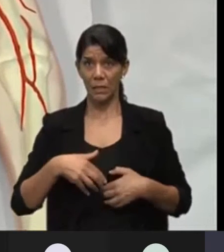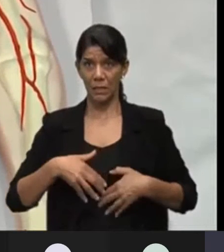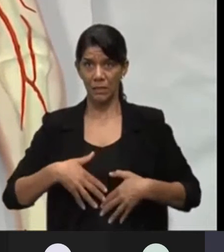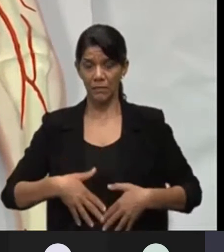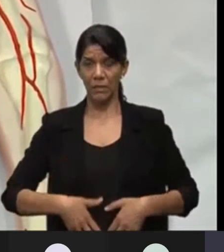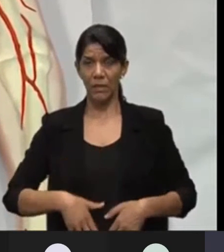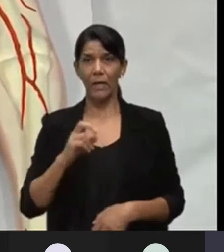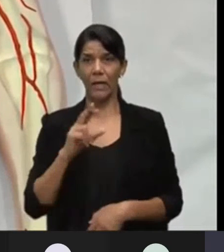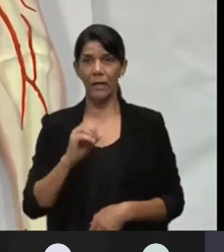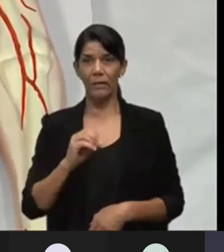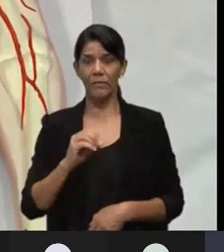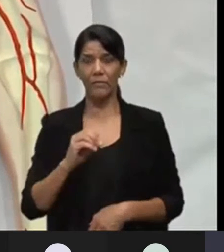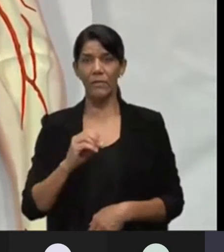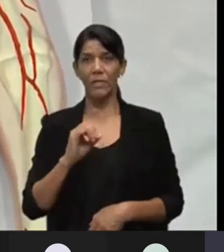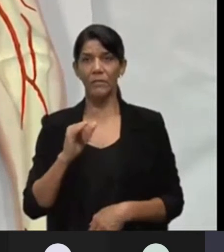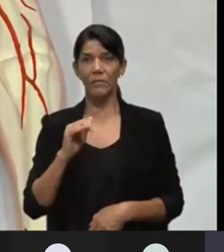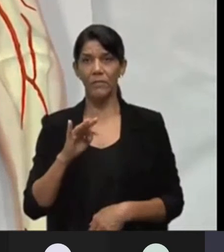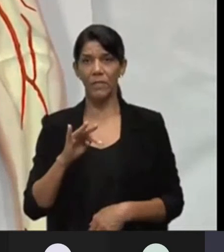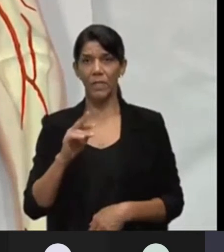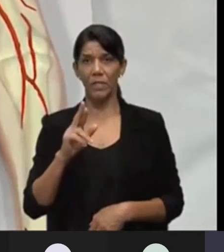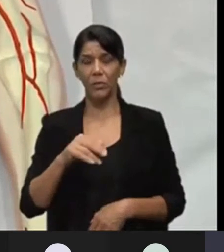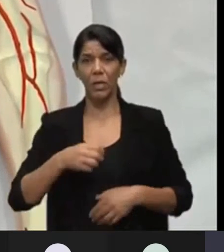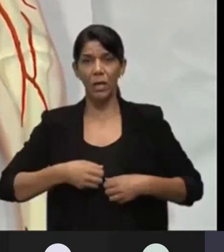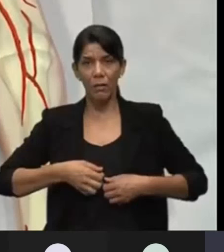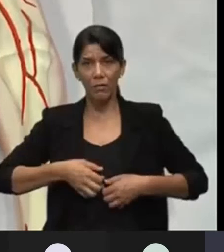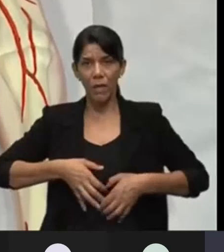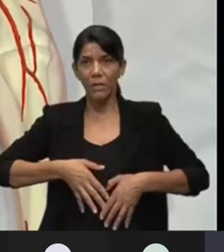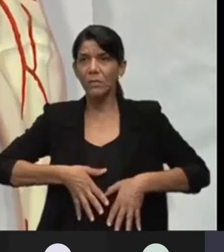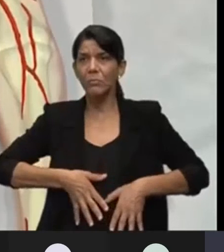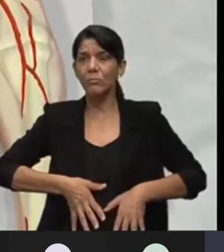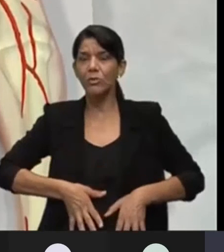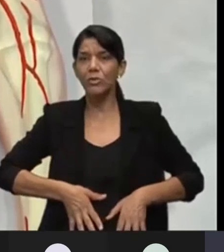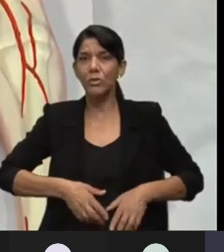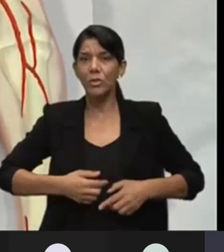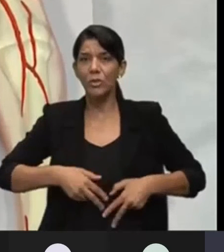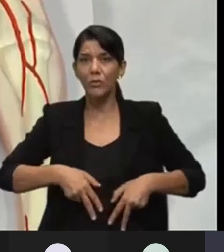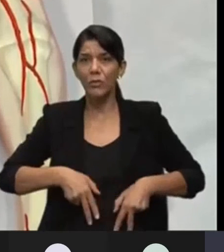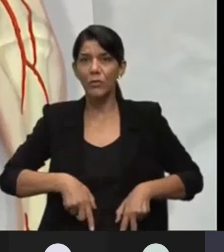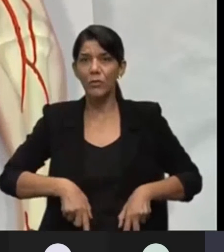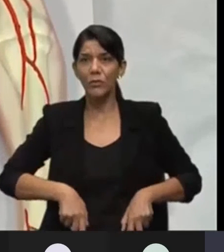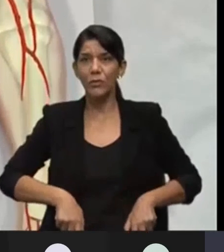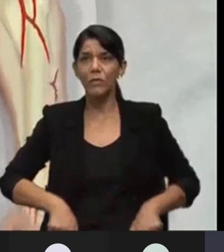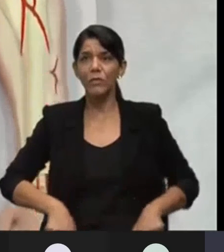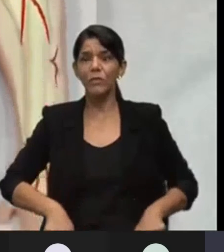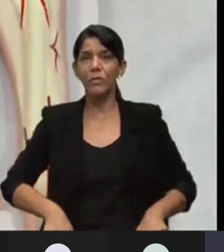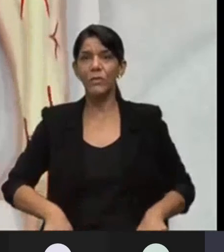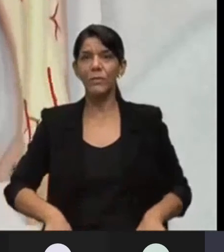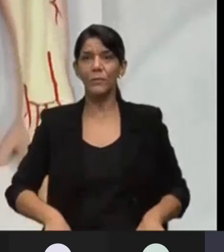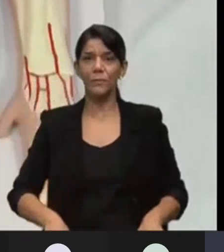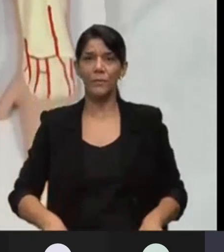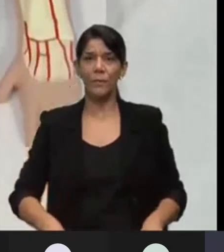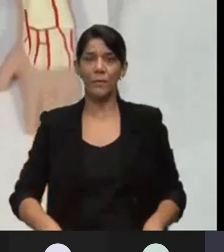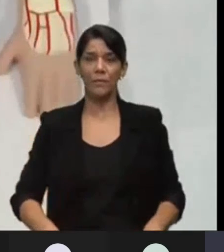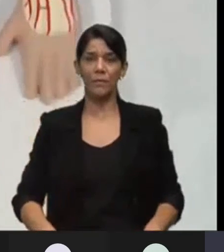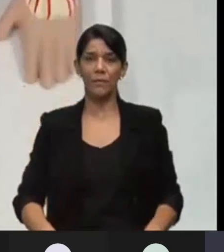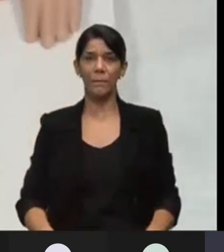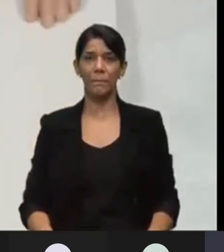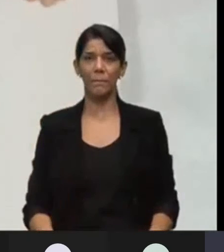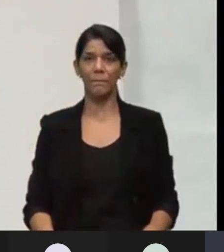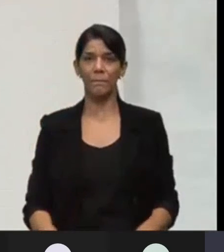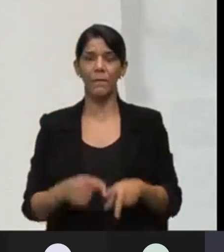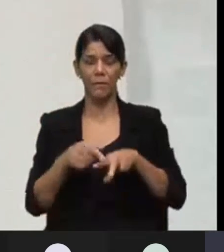temos a veia cava inferior, ela vai se dividir aí em veia ilíaca comum, tá? Então, aí nós